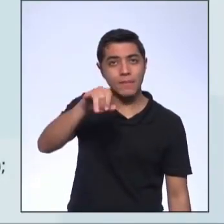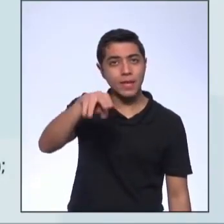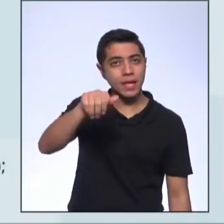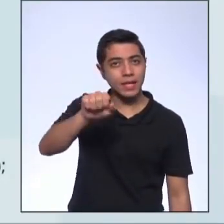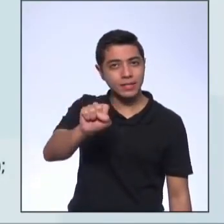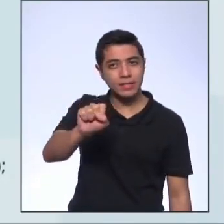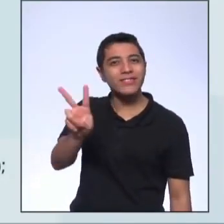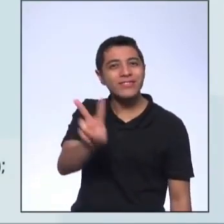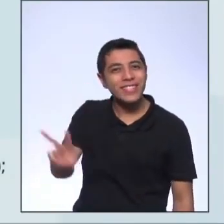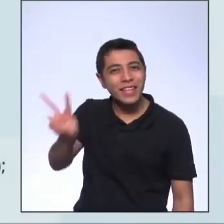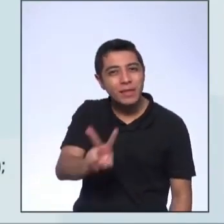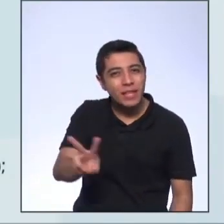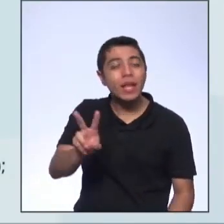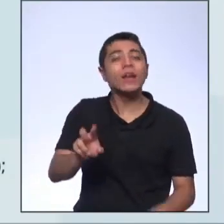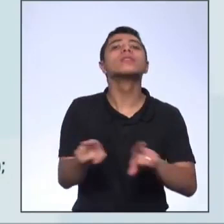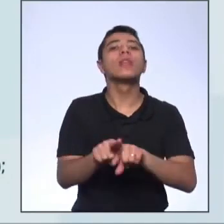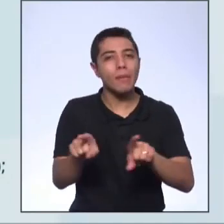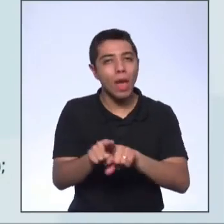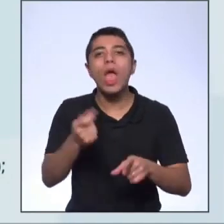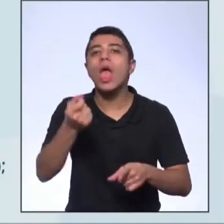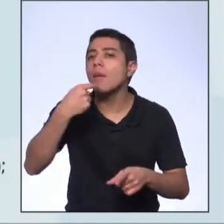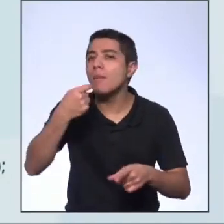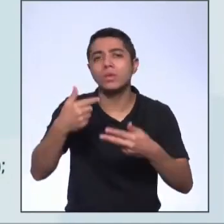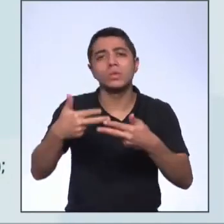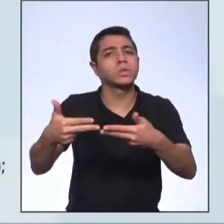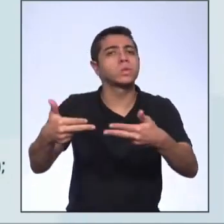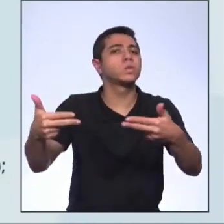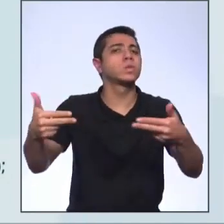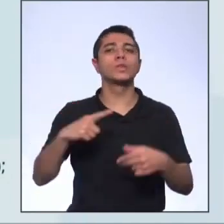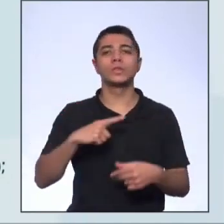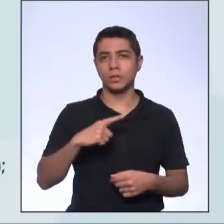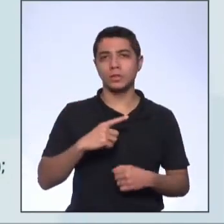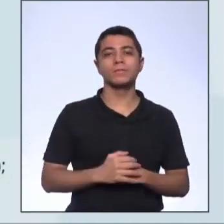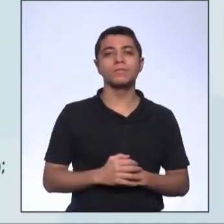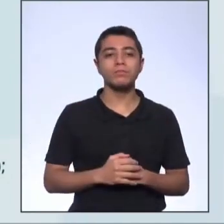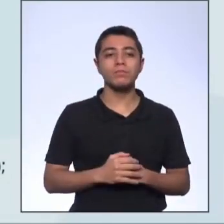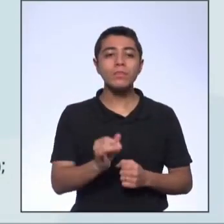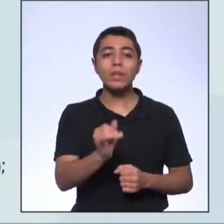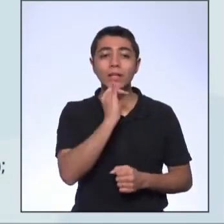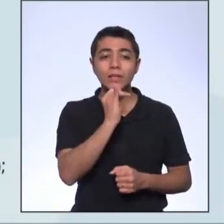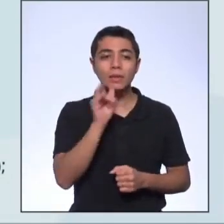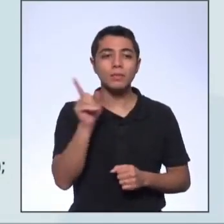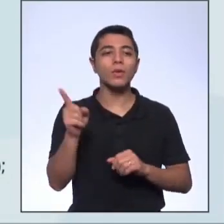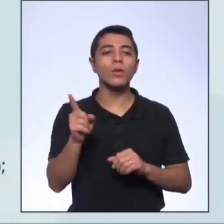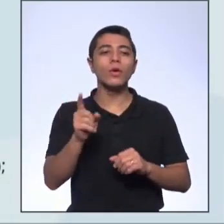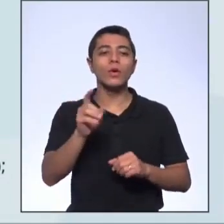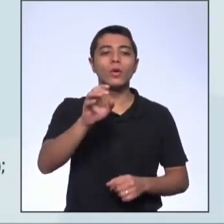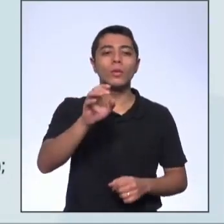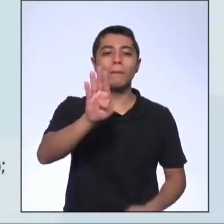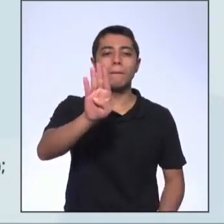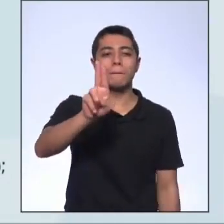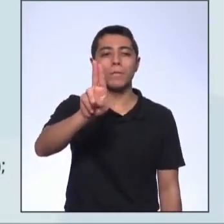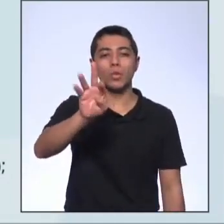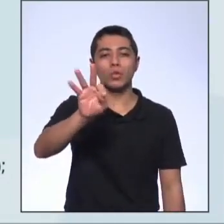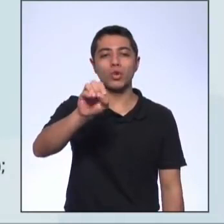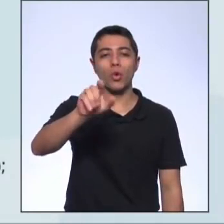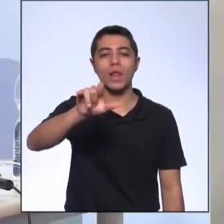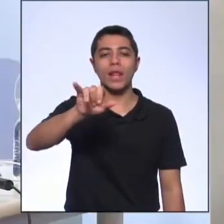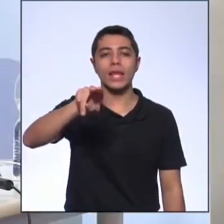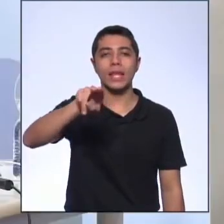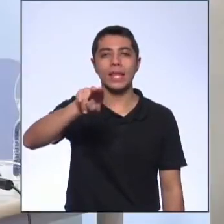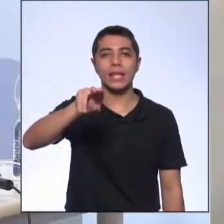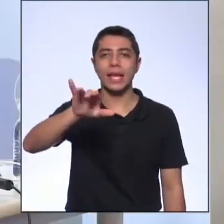tem aí a produção, como, por exemplo, a toxina botulínica, que pode ser extremamente prejudicial, mas que